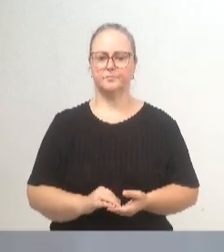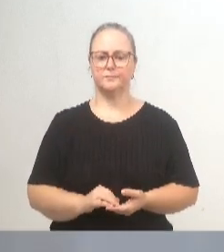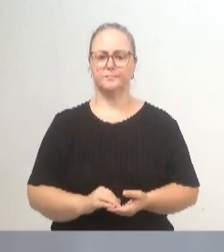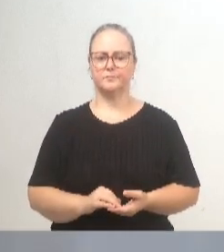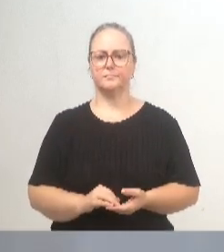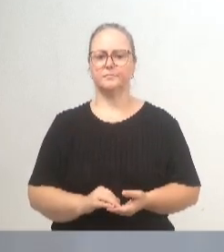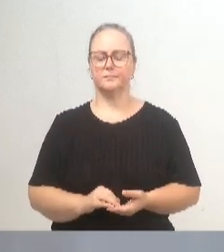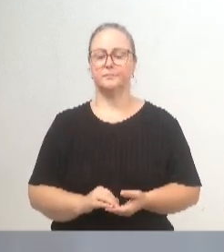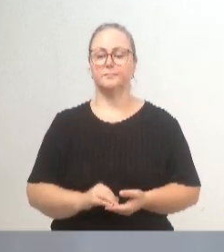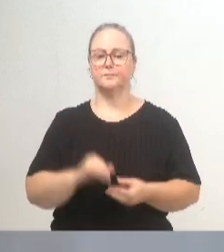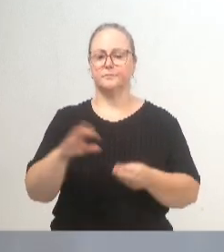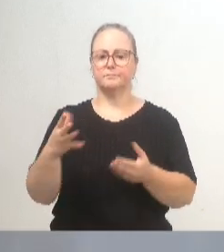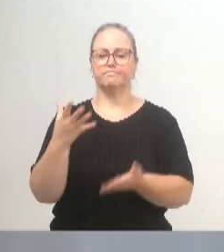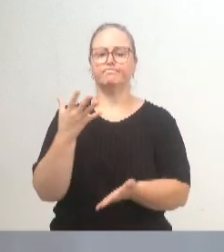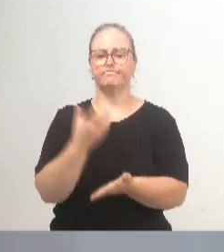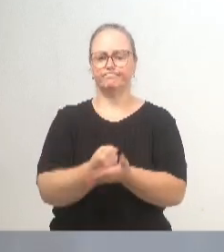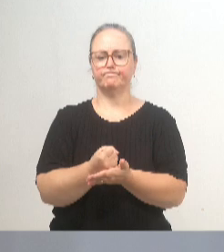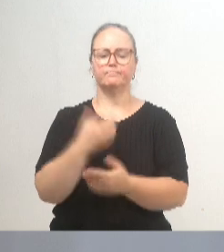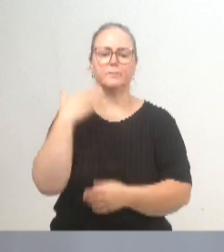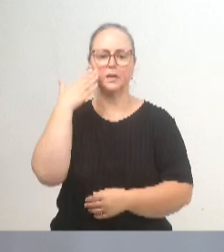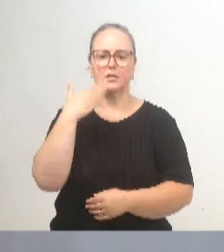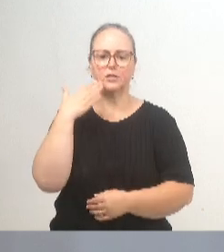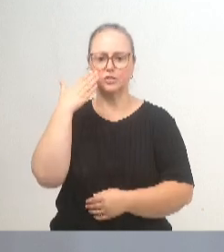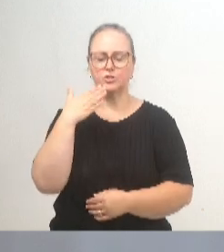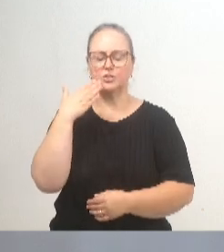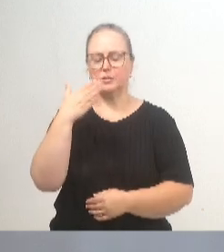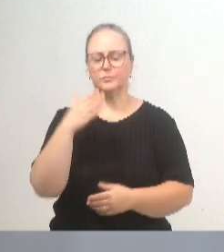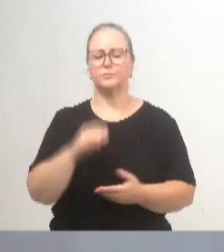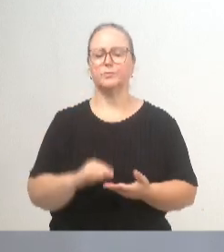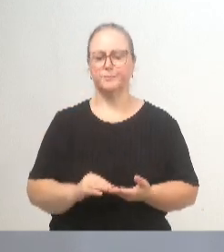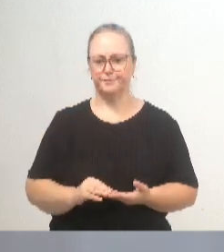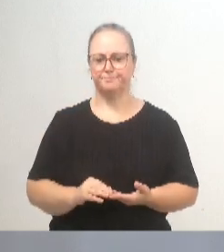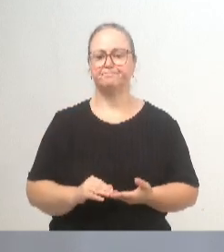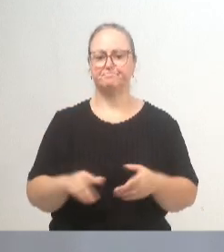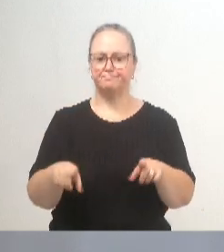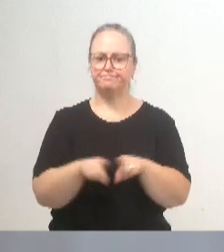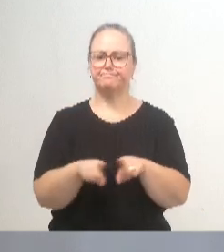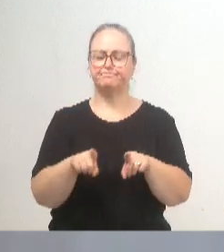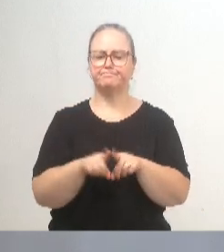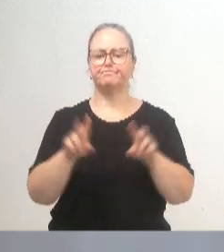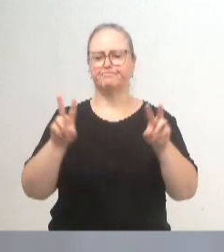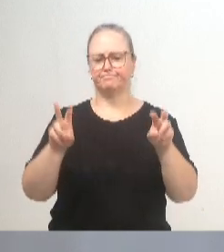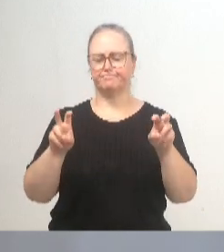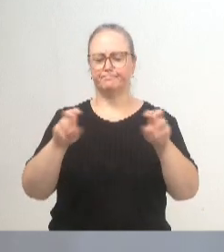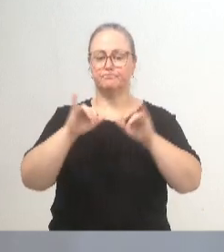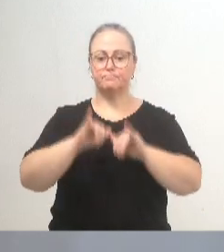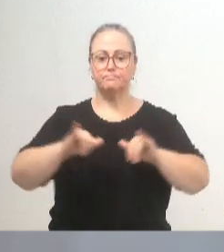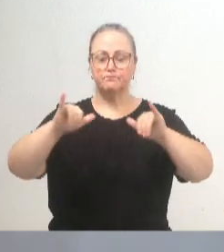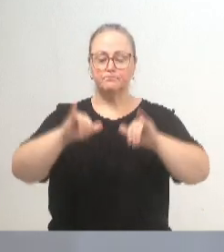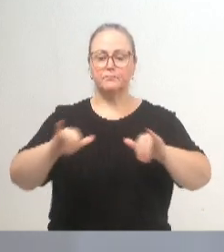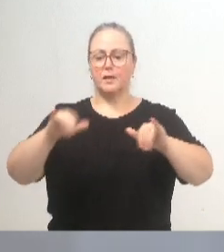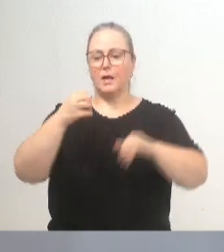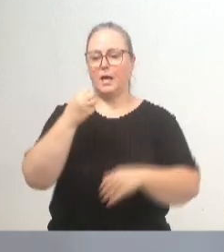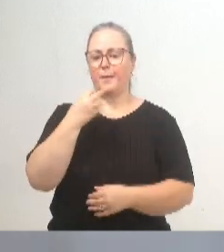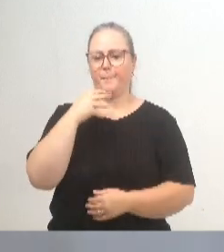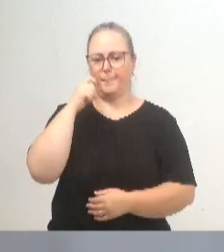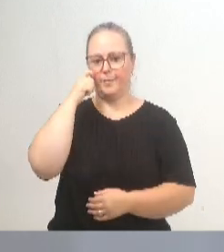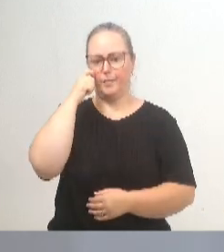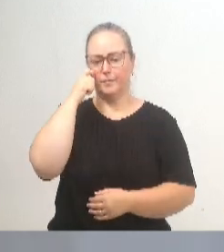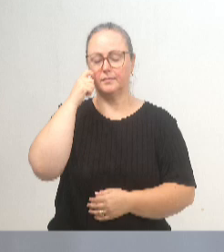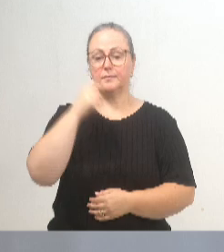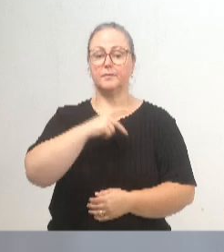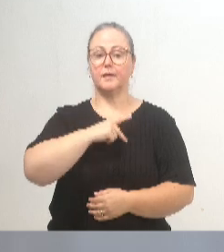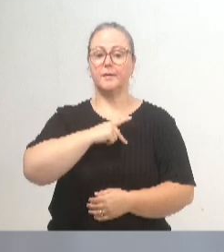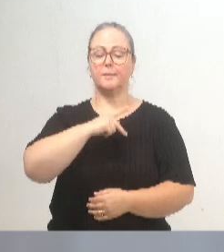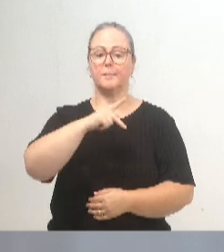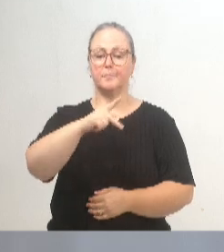gentileza. Incluo o pronunciamento, professor Gilson, a minha fala. E também quero trazer aqui uma notícia muito boa. A notícia que o nosso